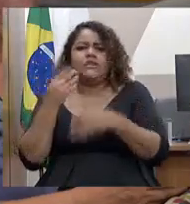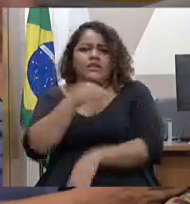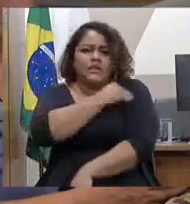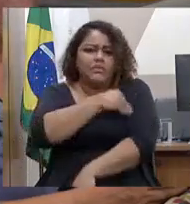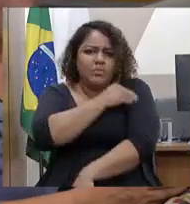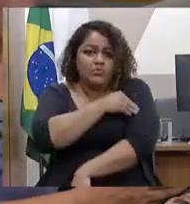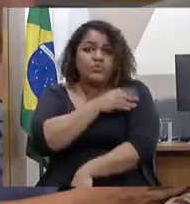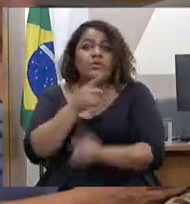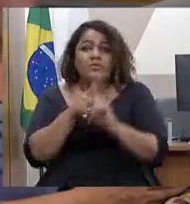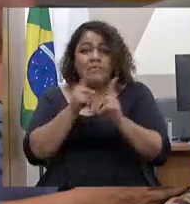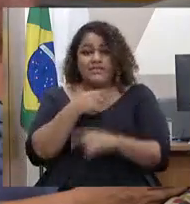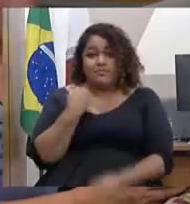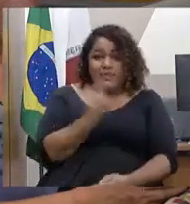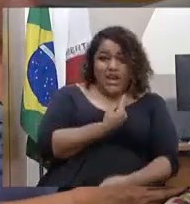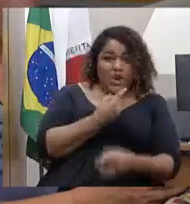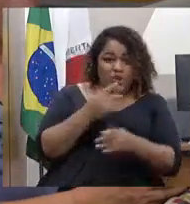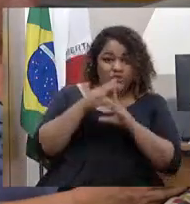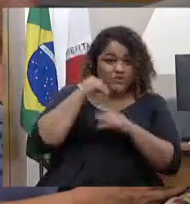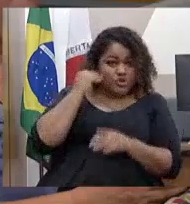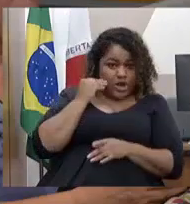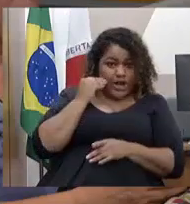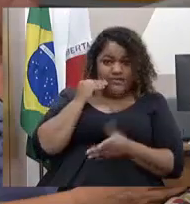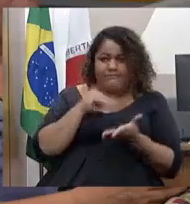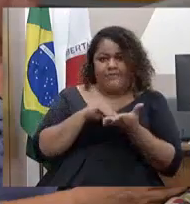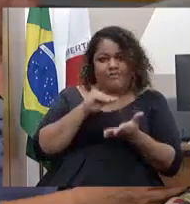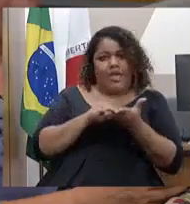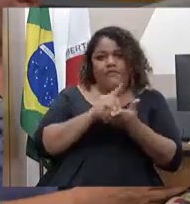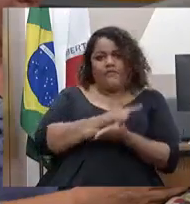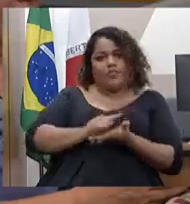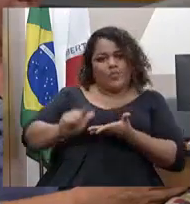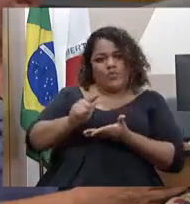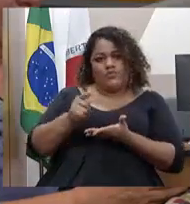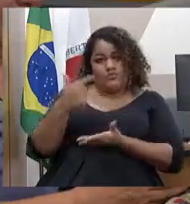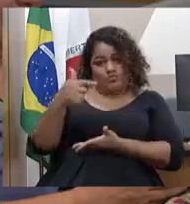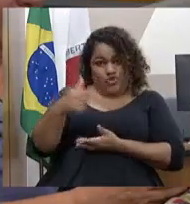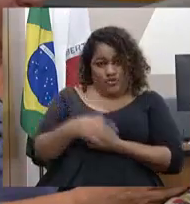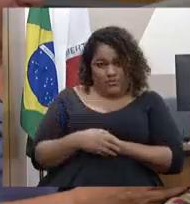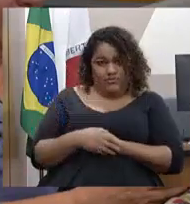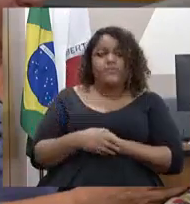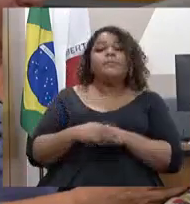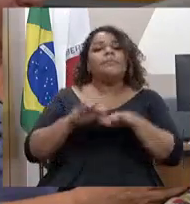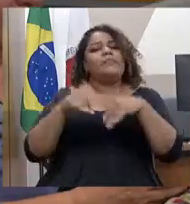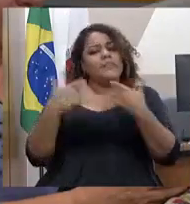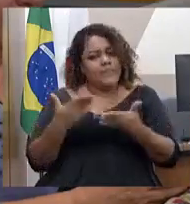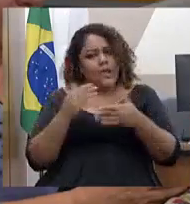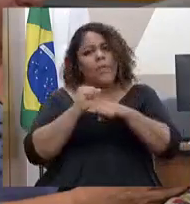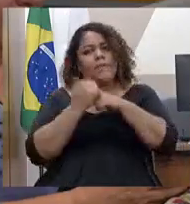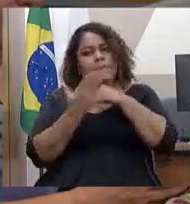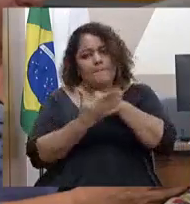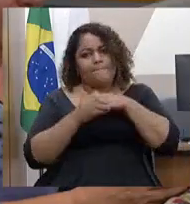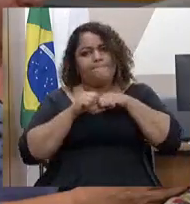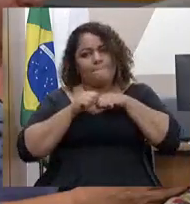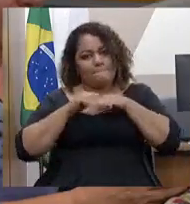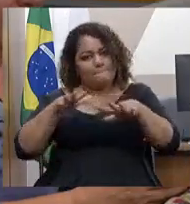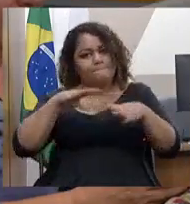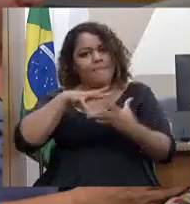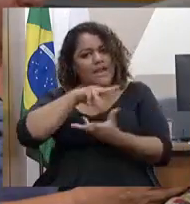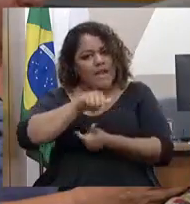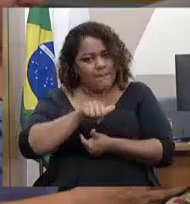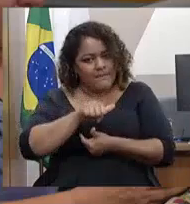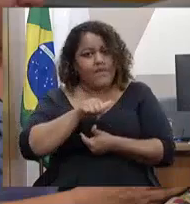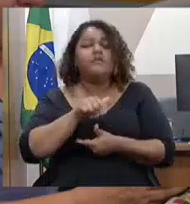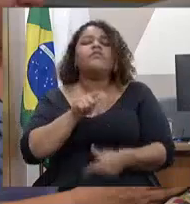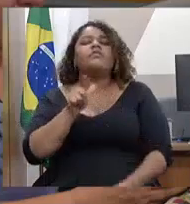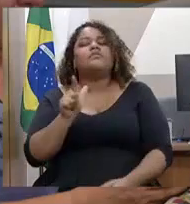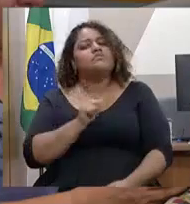posto de saúde então todos viram que a pandemia Sim ela pega para o jato de falar né no caso a pessoa